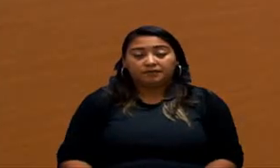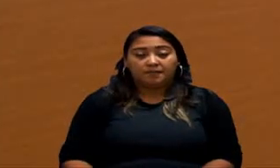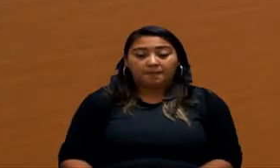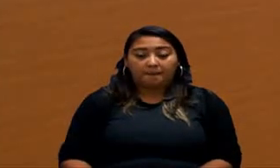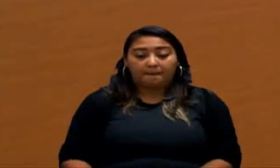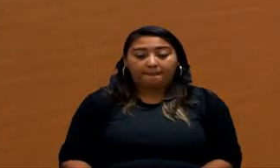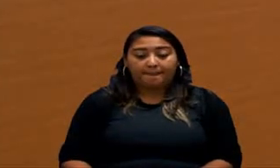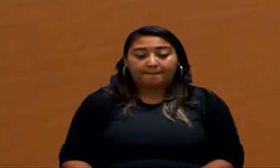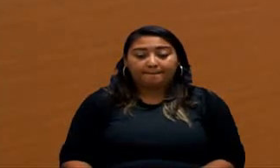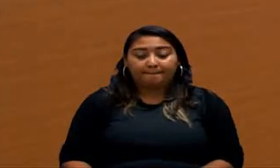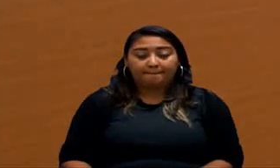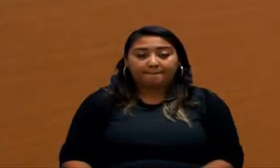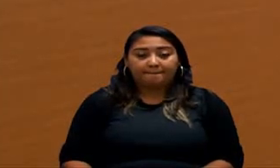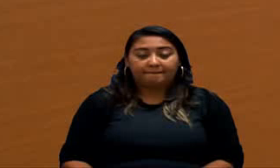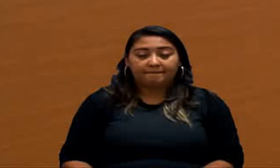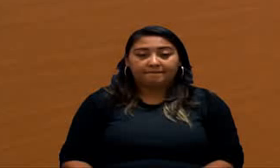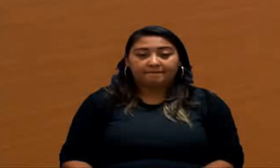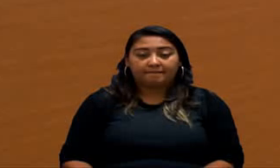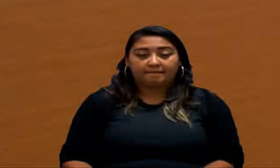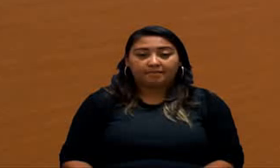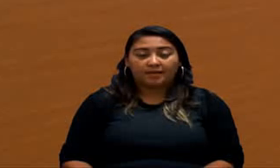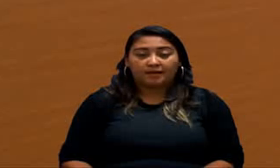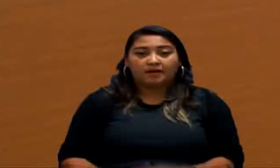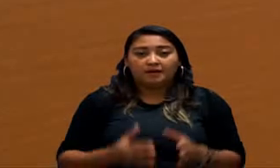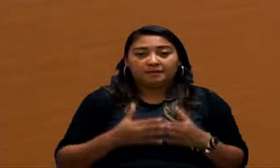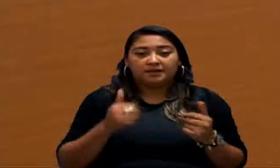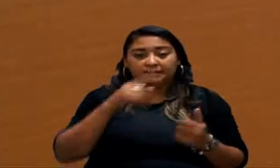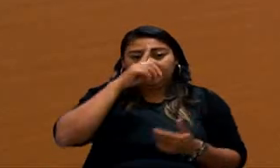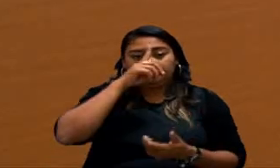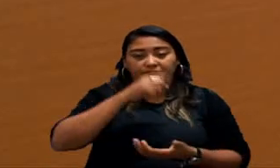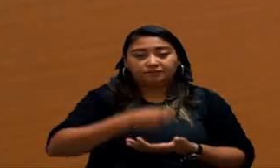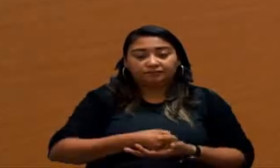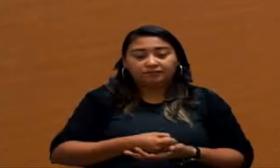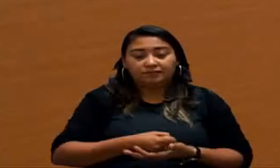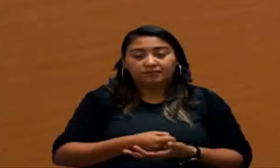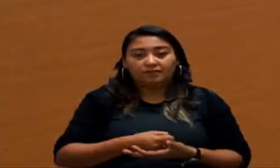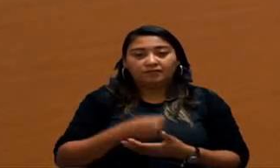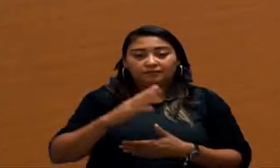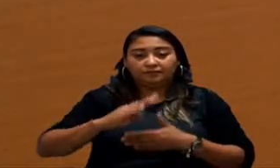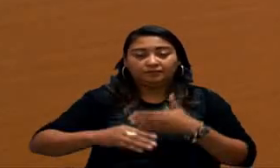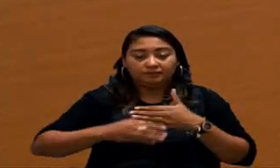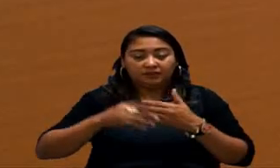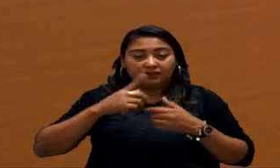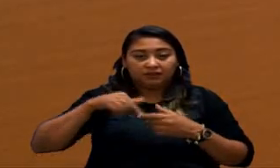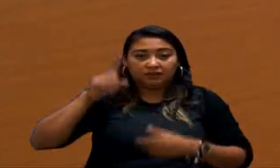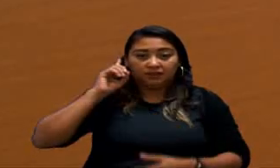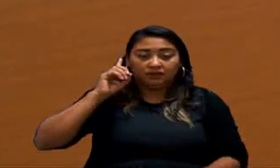obrigado. Só peço a decisão da emenda anterior...